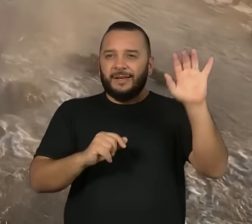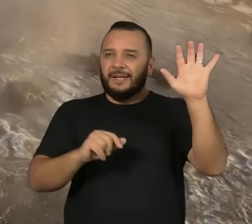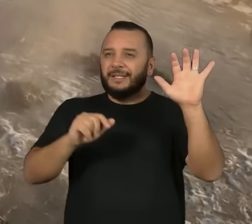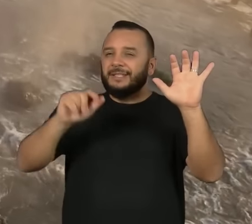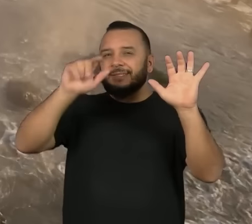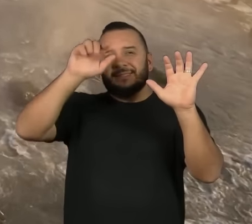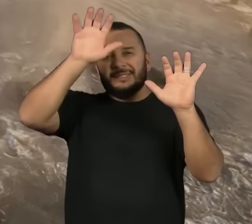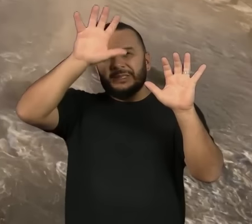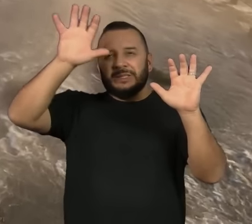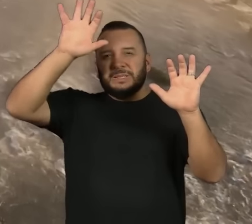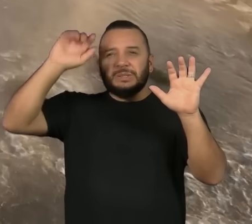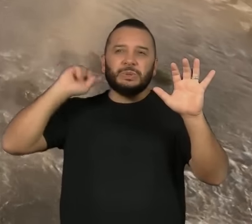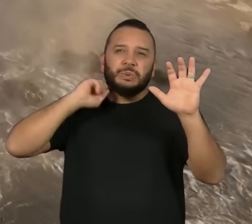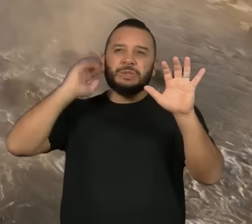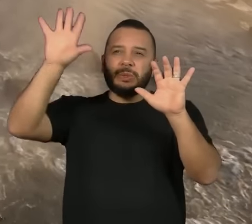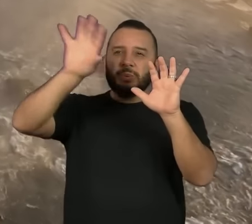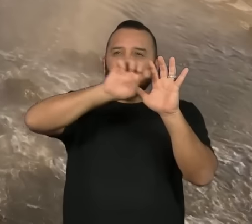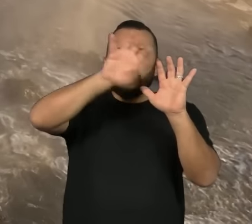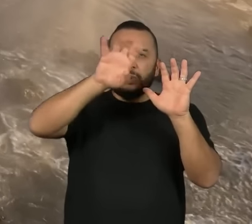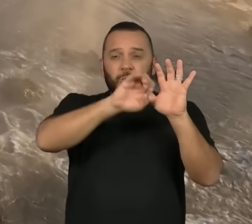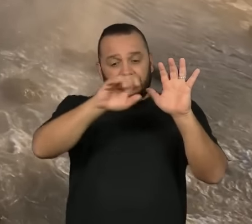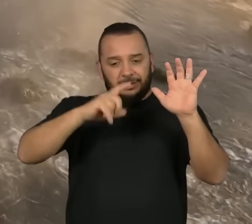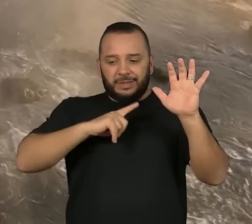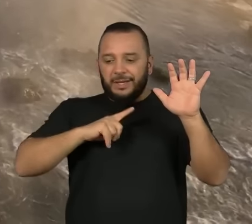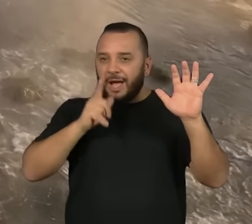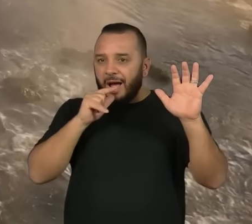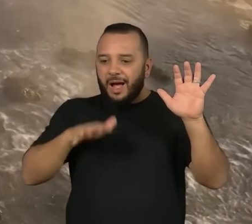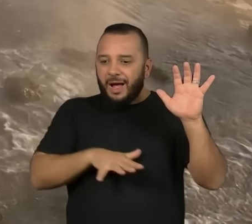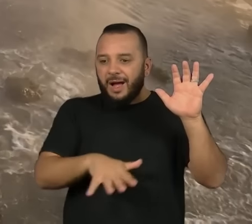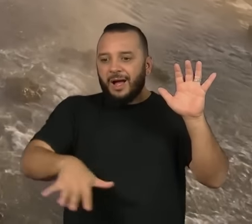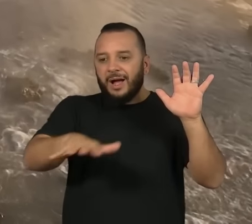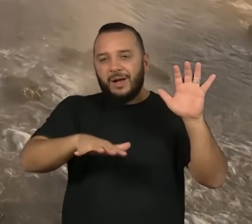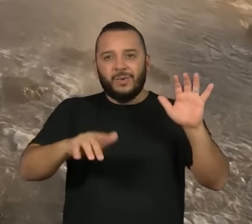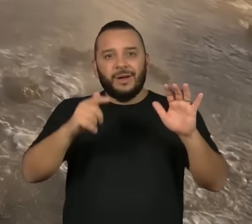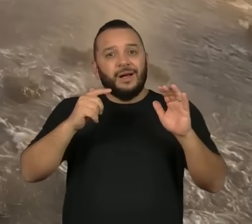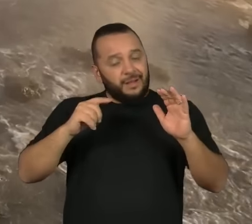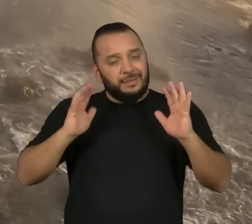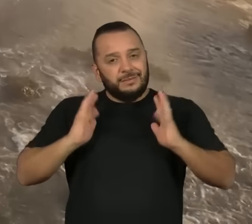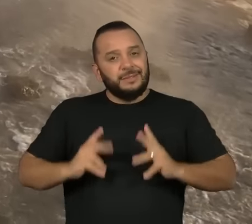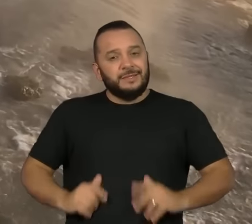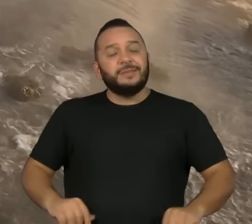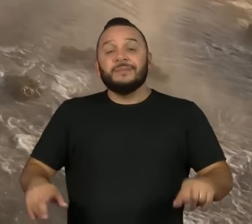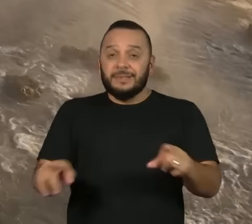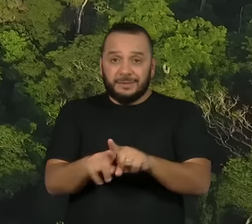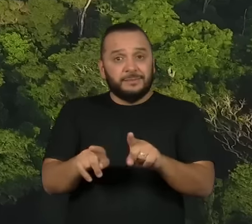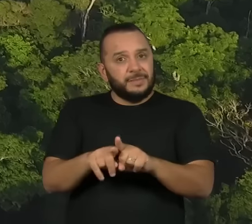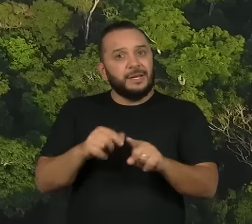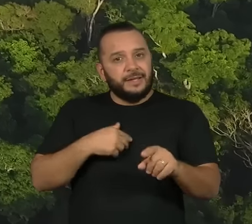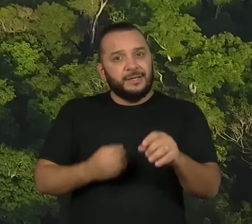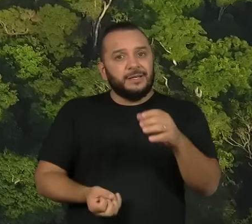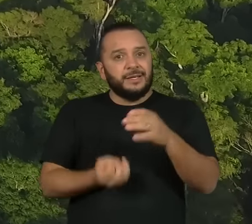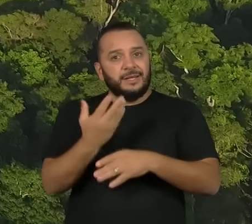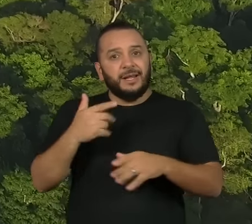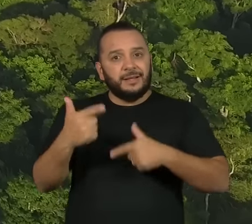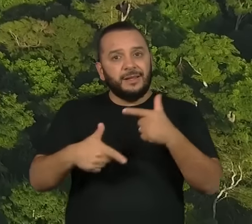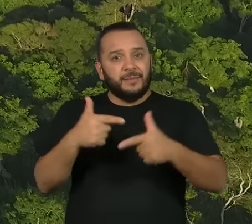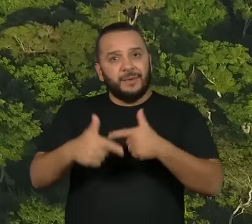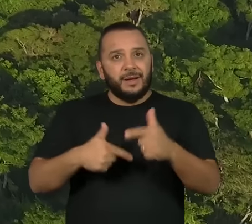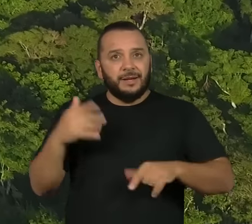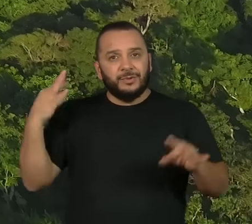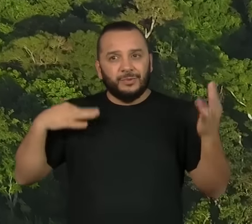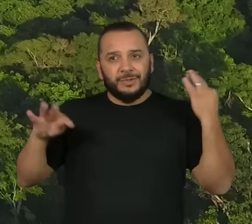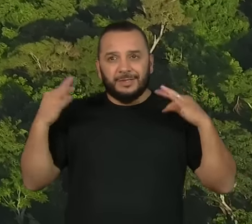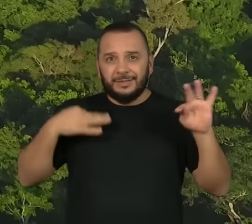atmosfera, produz água limpa e gera empregos para a população local por meio do turismo. A cada dia,